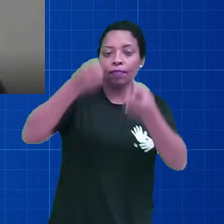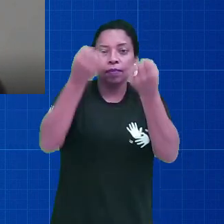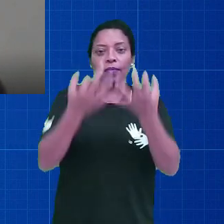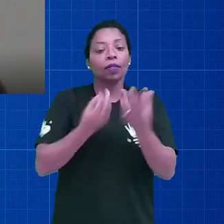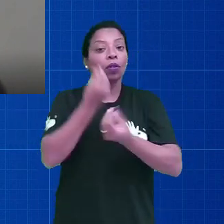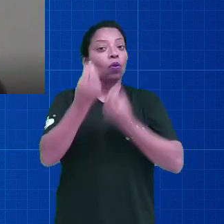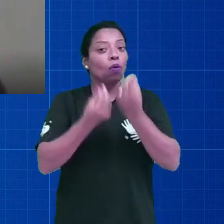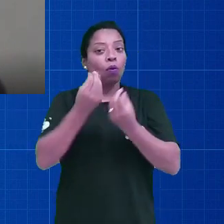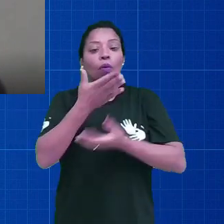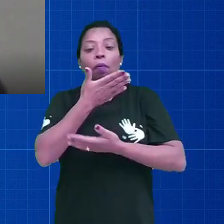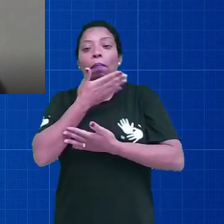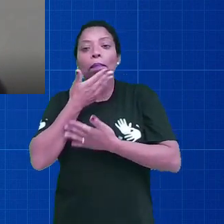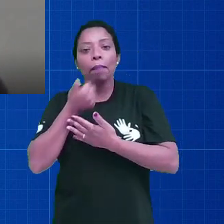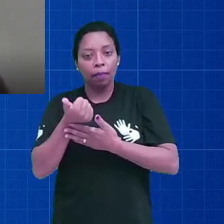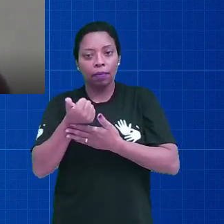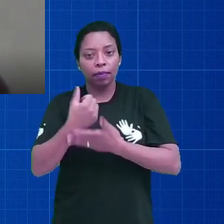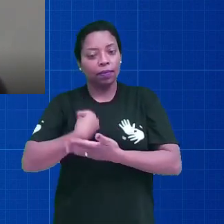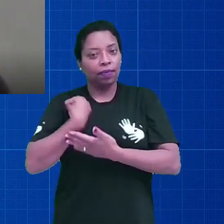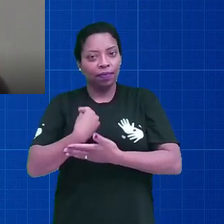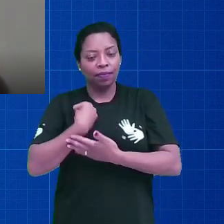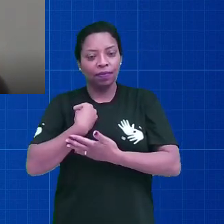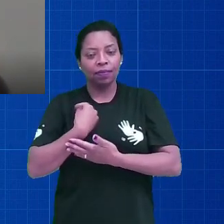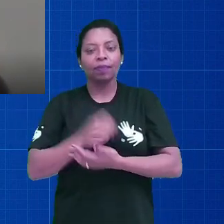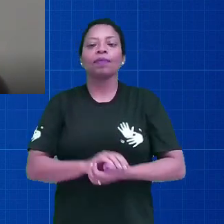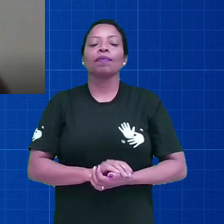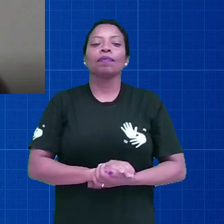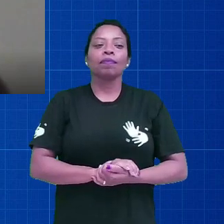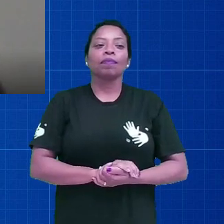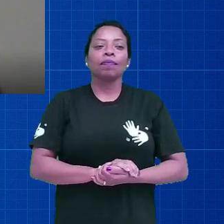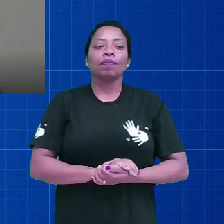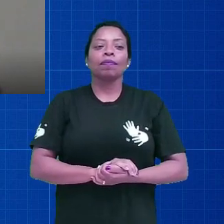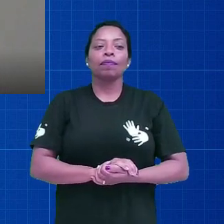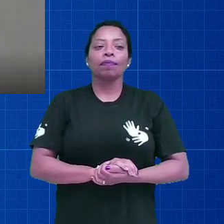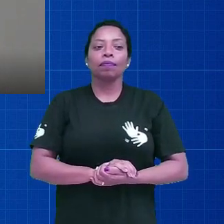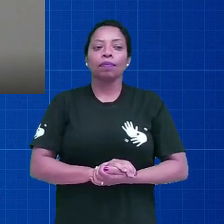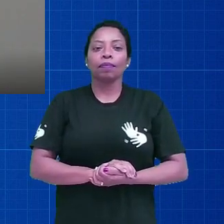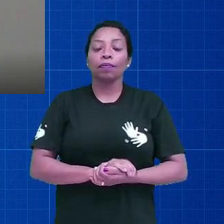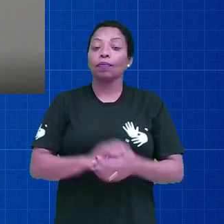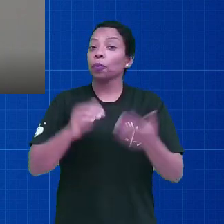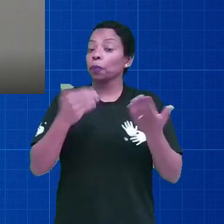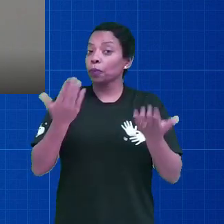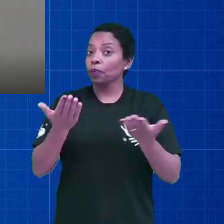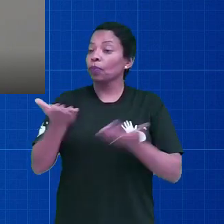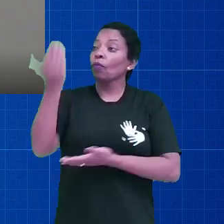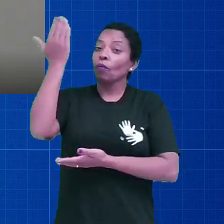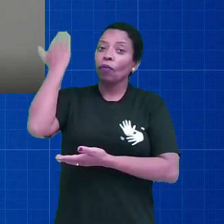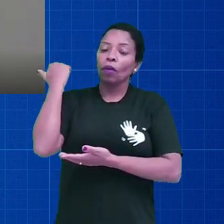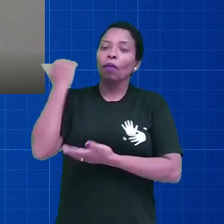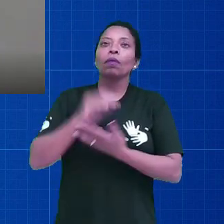o impacto dessa inversão térmica. Tá? Inclusive, um tempo atrás,